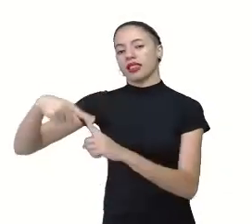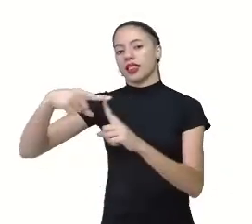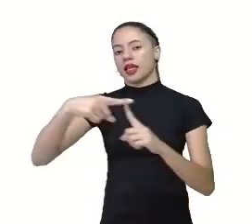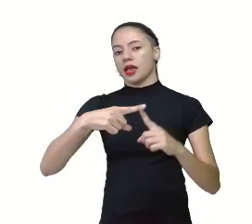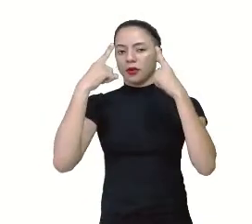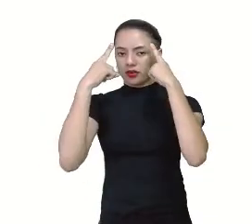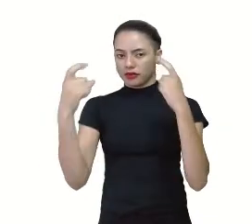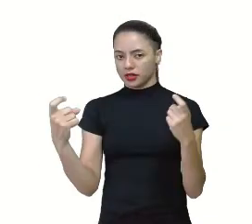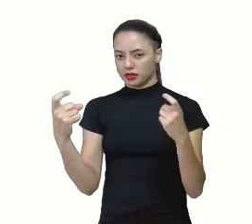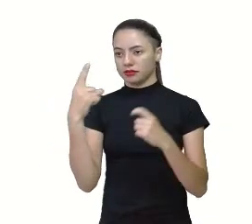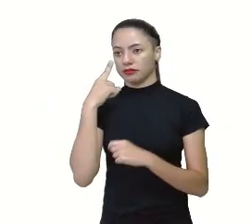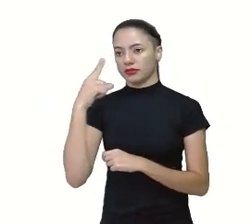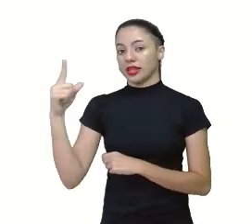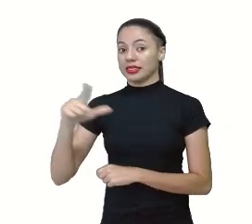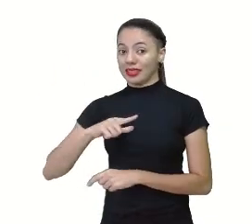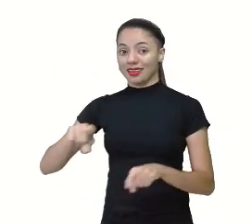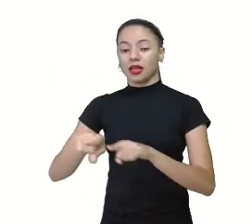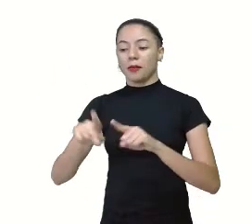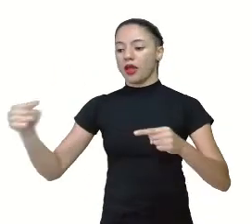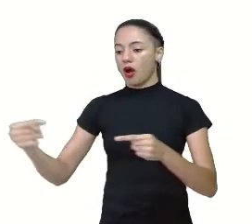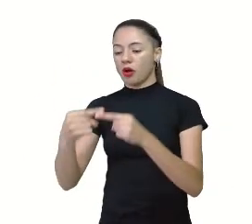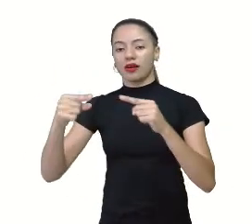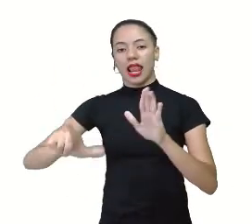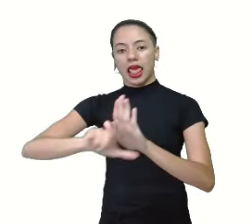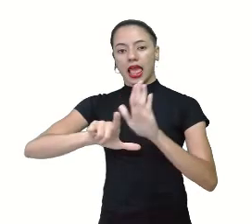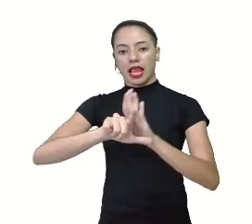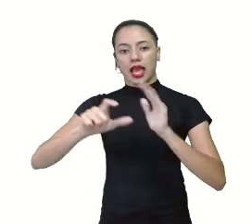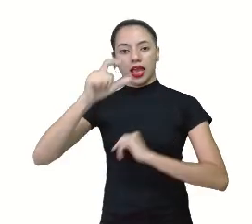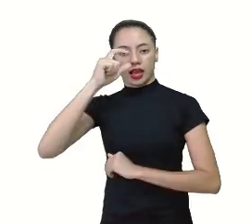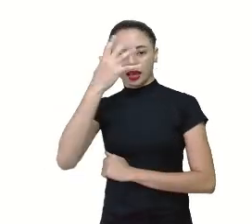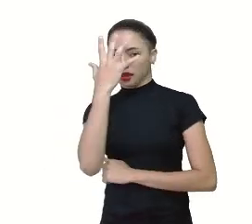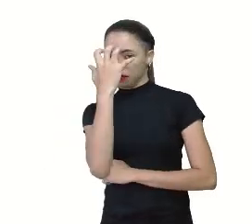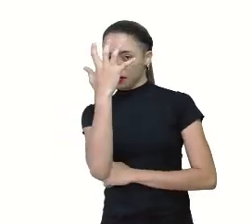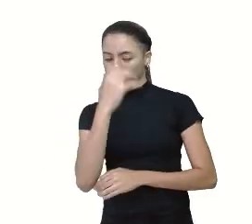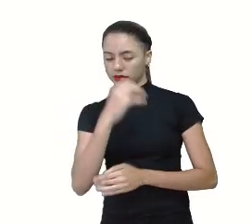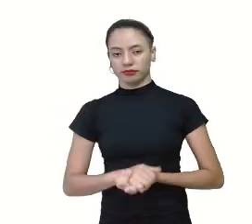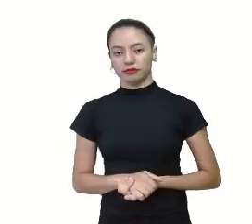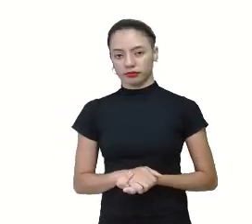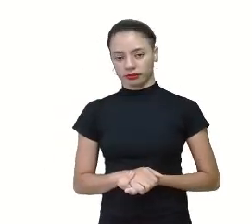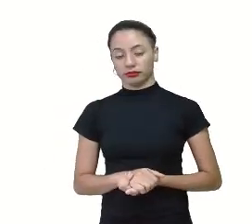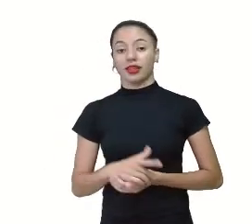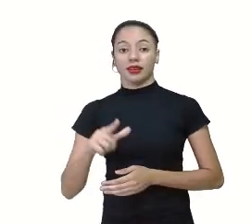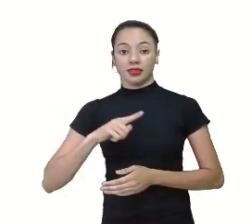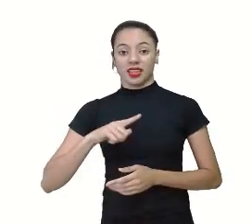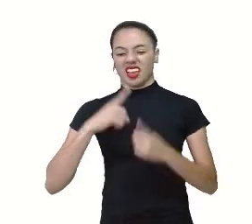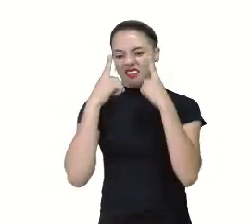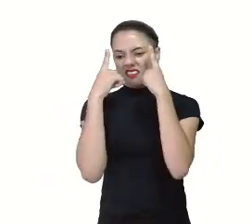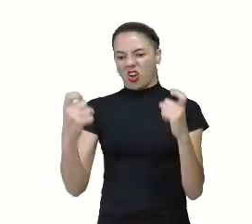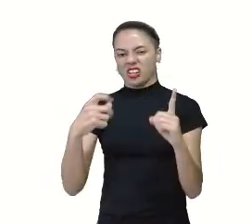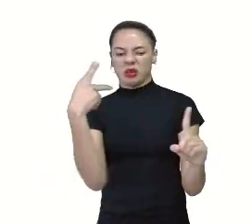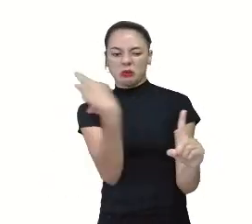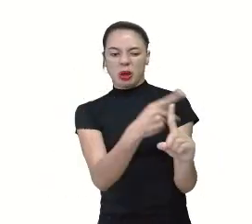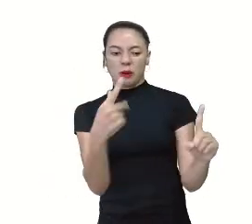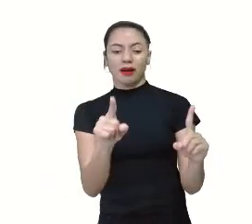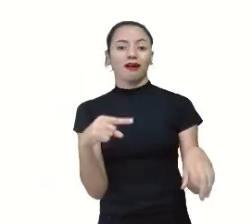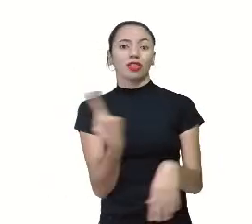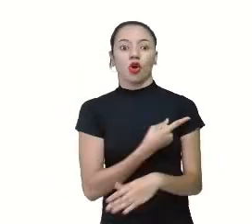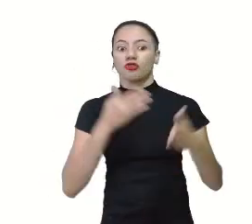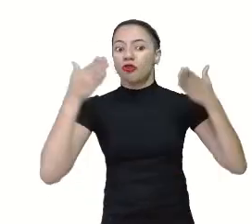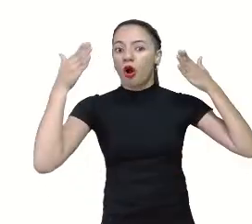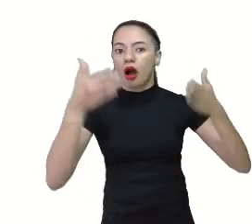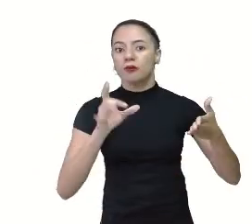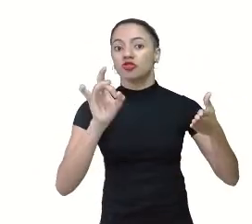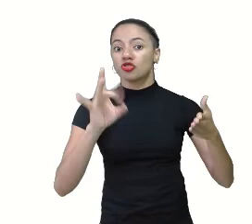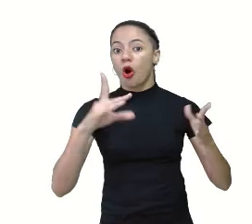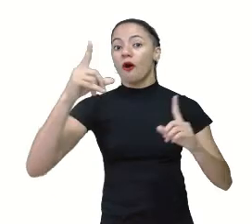estão enquadrados com a Lei Maria da Penha, ok? Então tem a violência física, porque muitas vezes a gente pensa só na violência física,